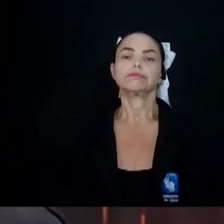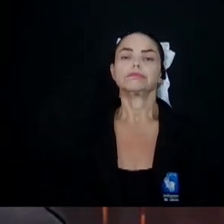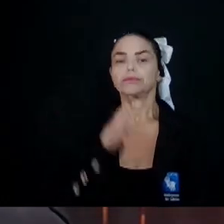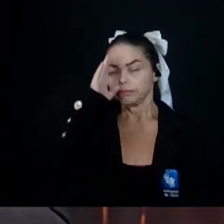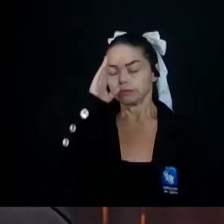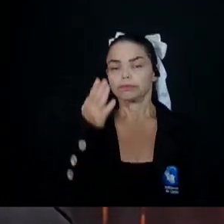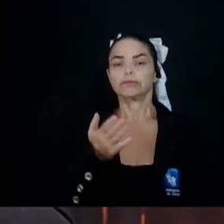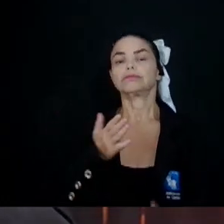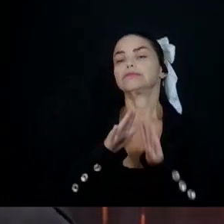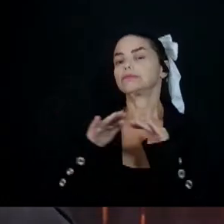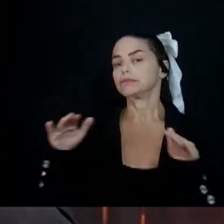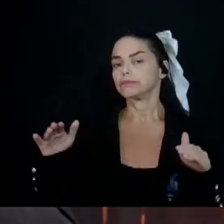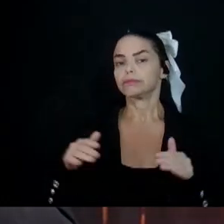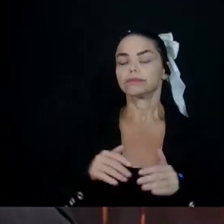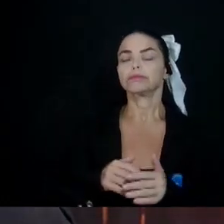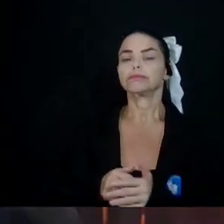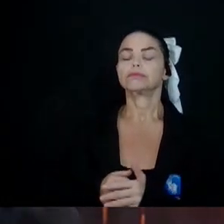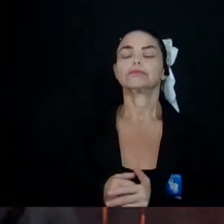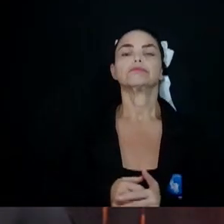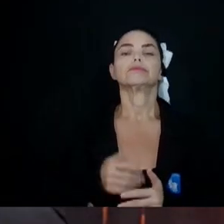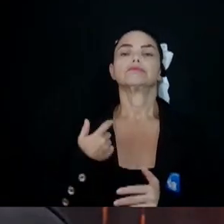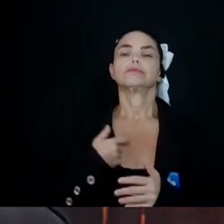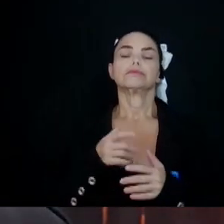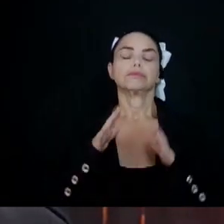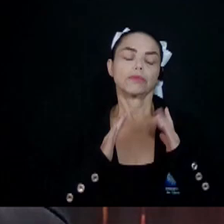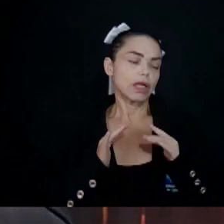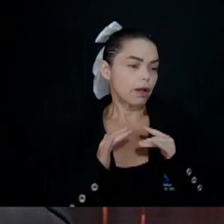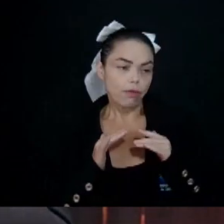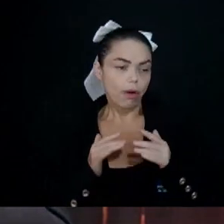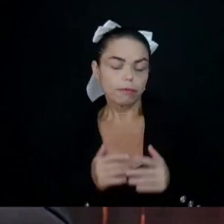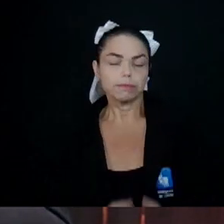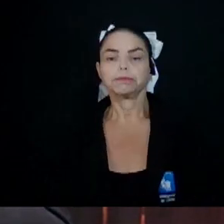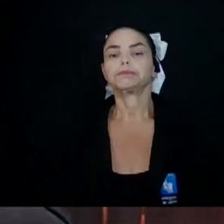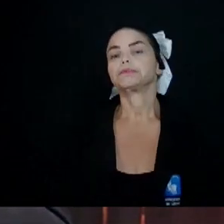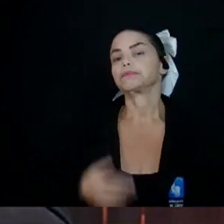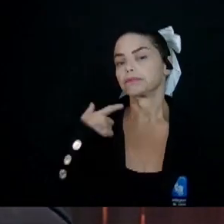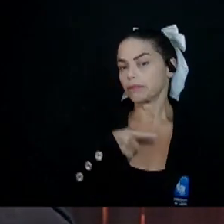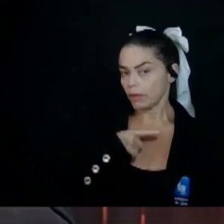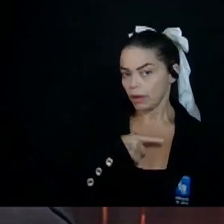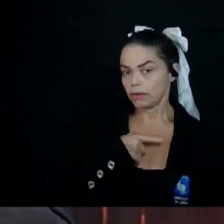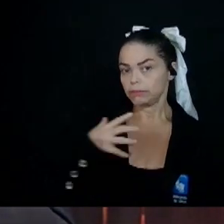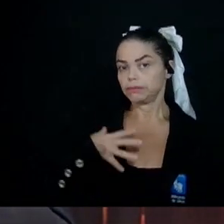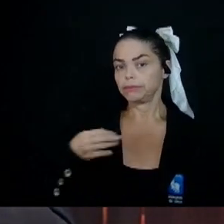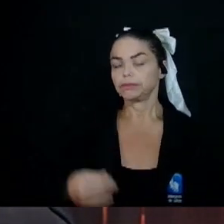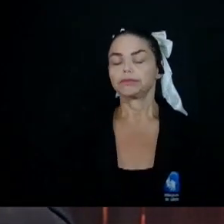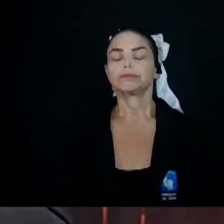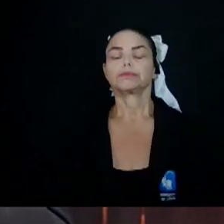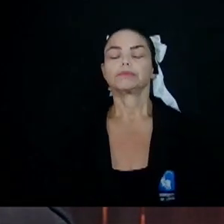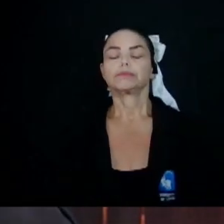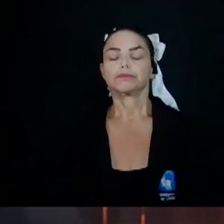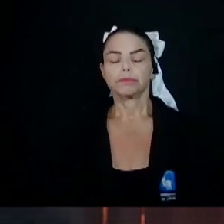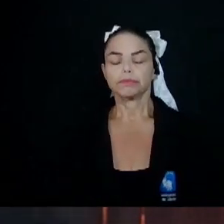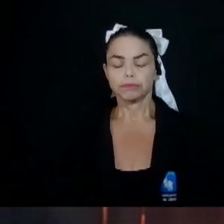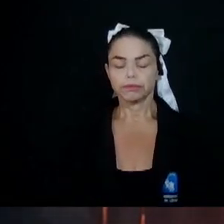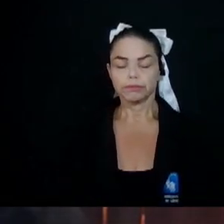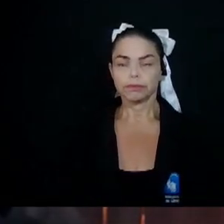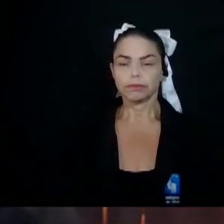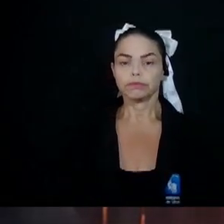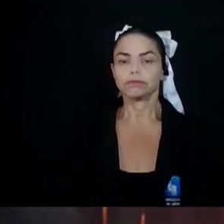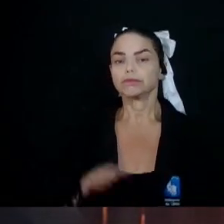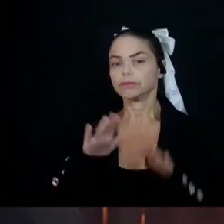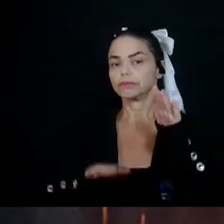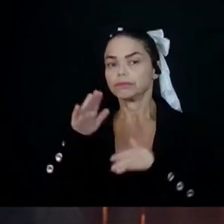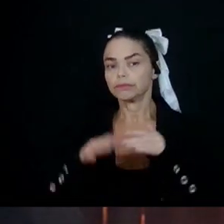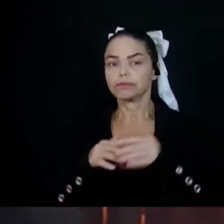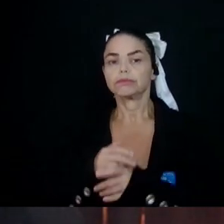criança. Né? O que acontece? Como eu disse, né, eu tenho filhos, né, e às vezes nessa vida